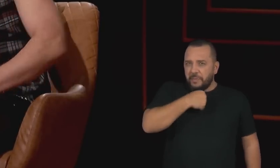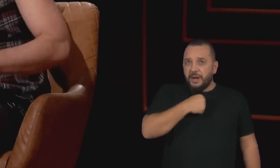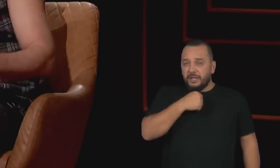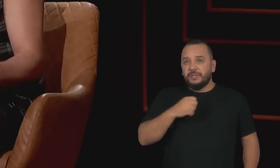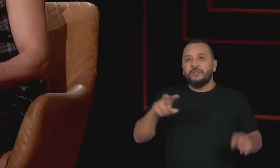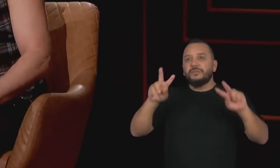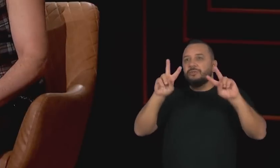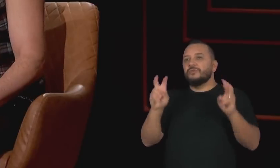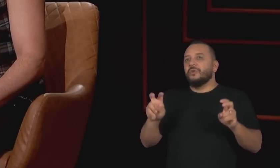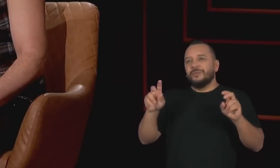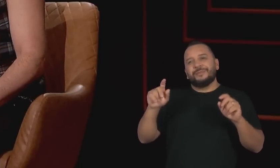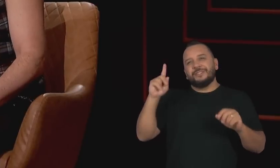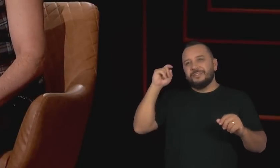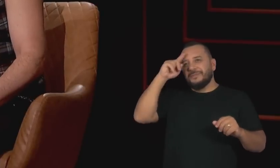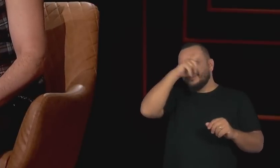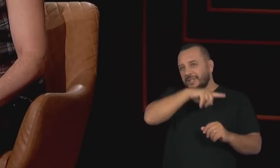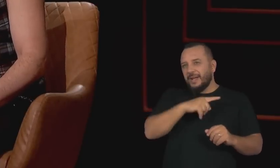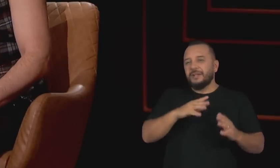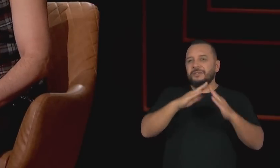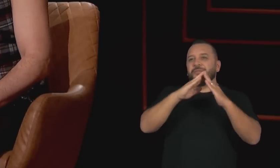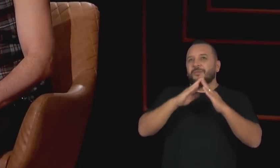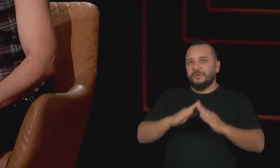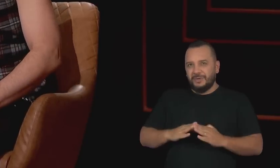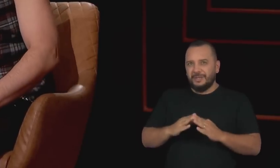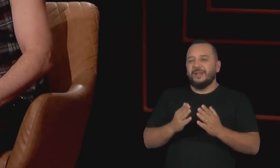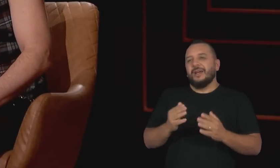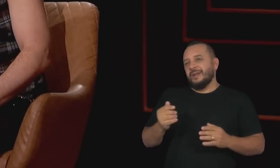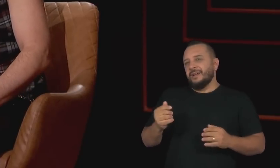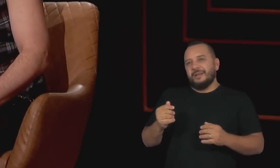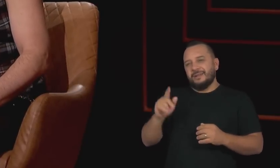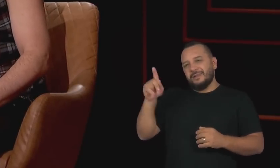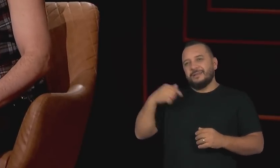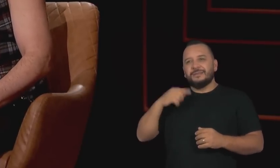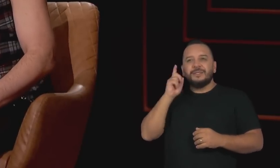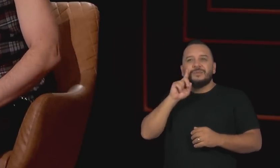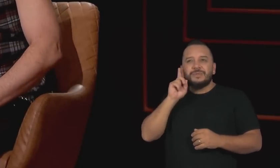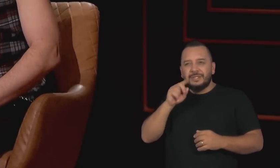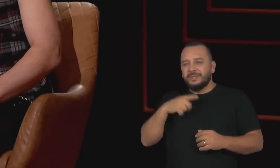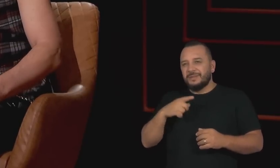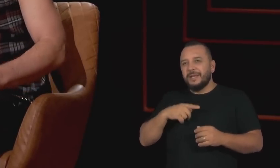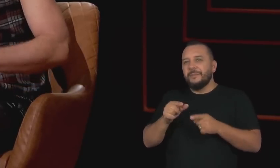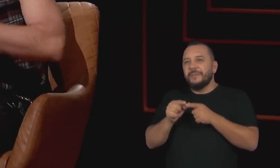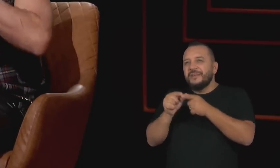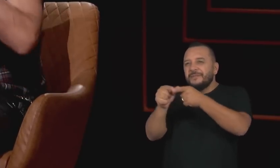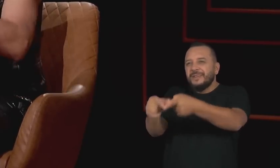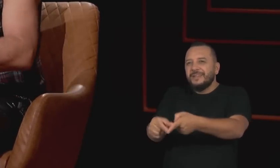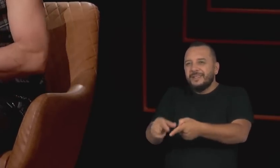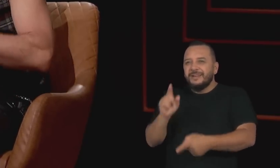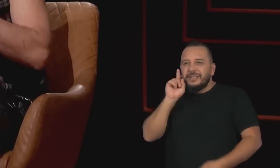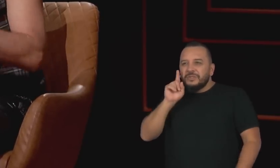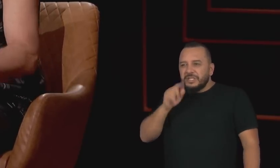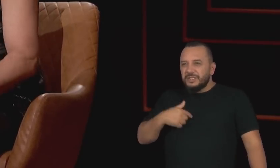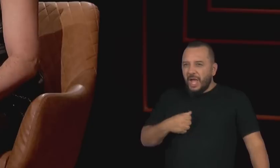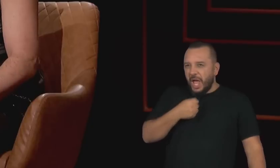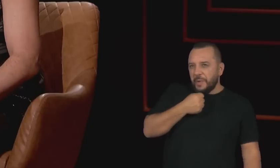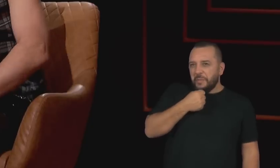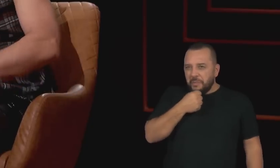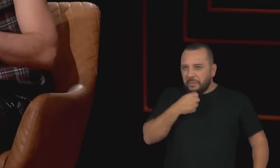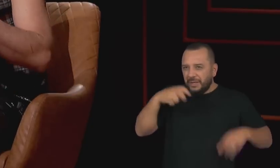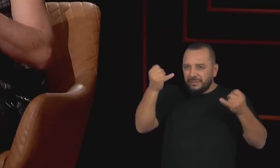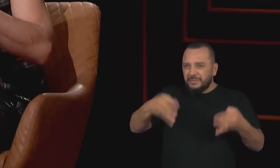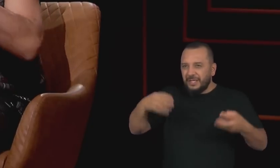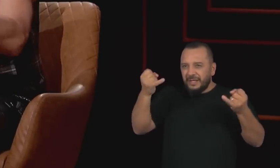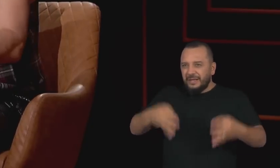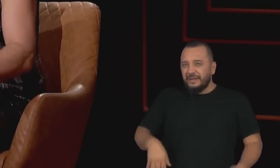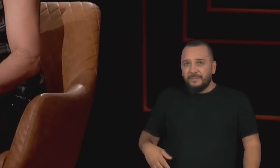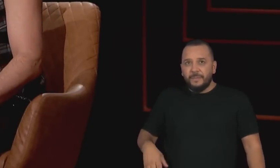as dificuldades, sabe, de morar em Queens ou no Brooklyn e falando no microfone sobre esses assuntos. E